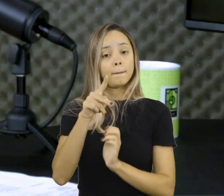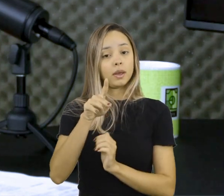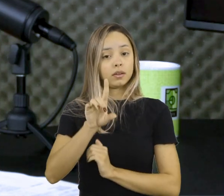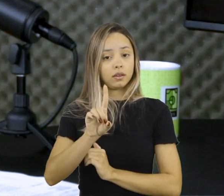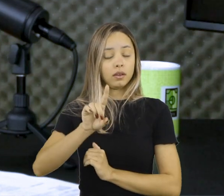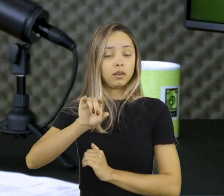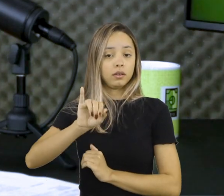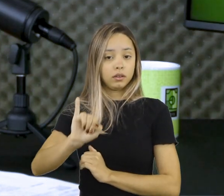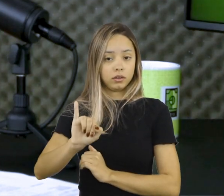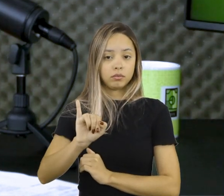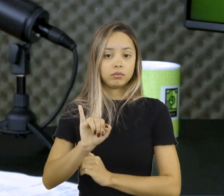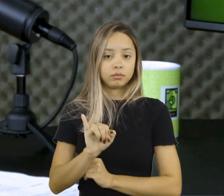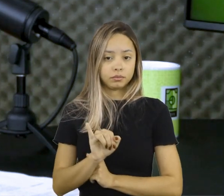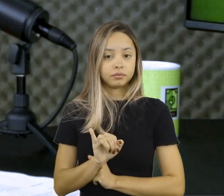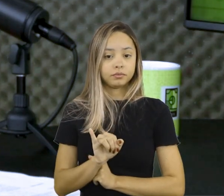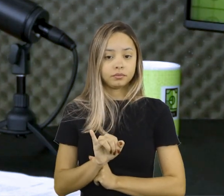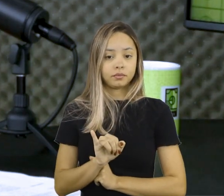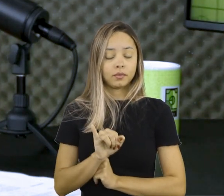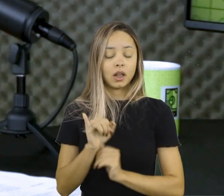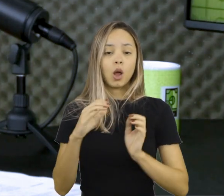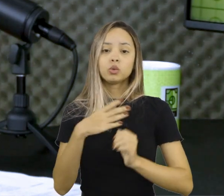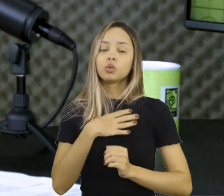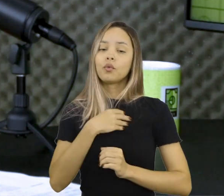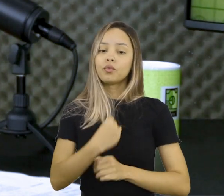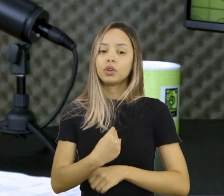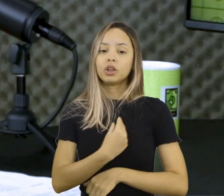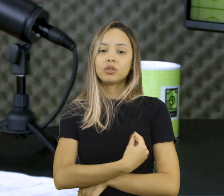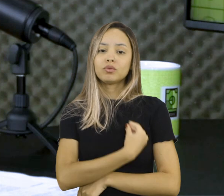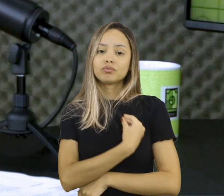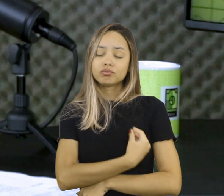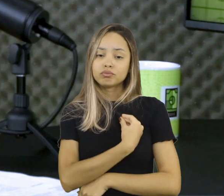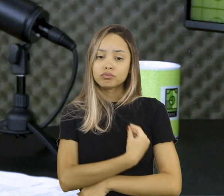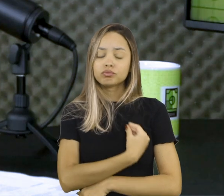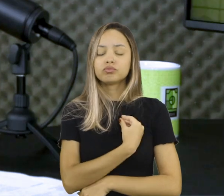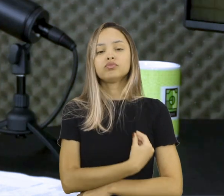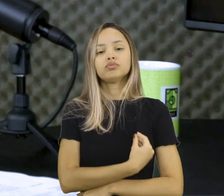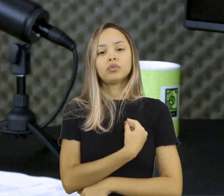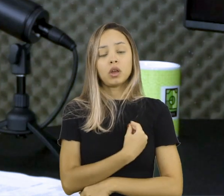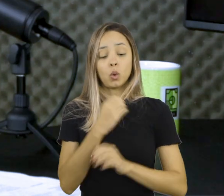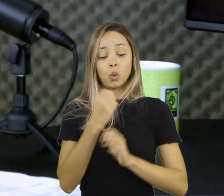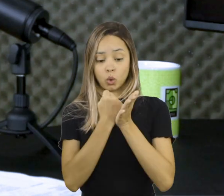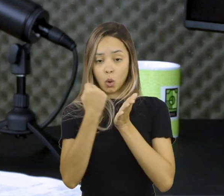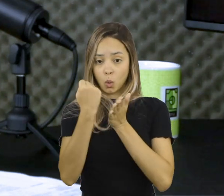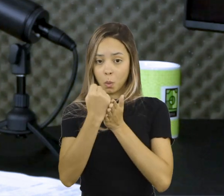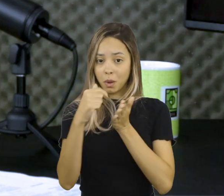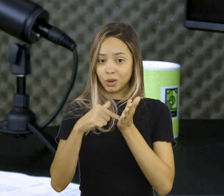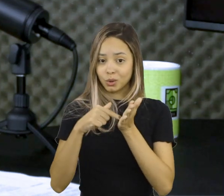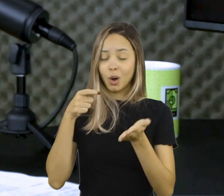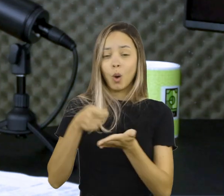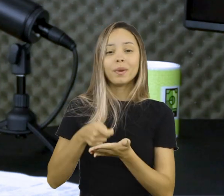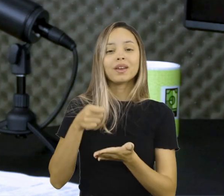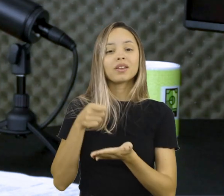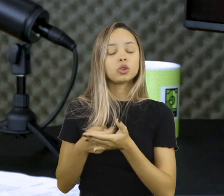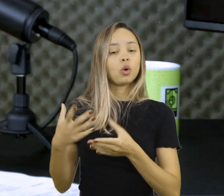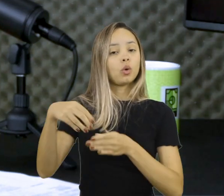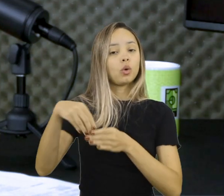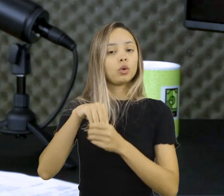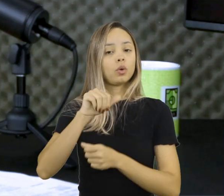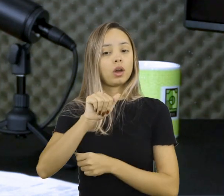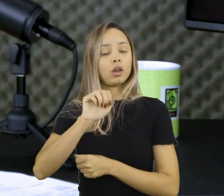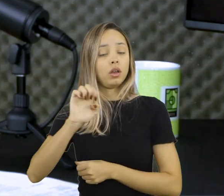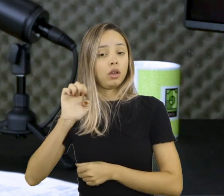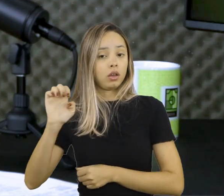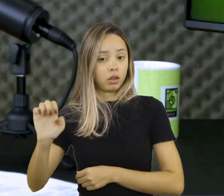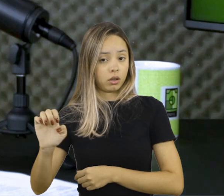desenvolvimento seu filho tá lá não tá lá para mero figurante esse documento ele é obrigatório do aee certo